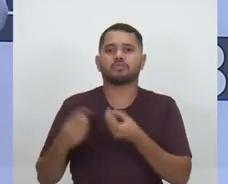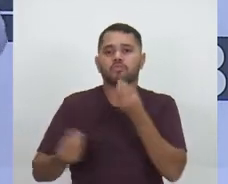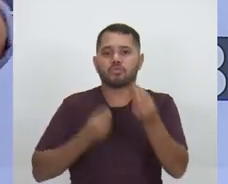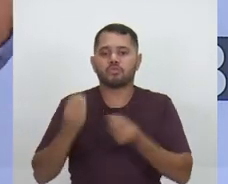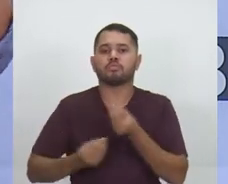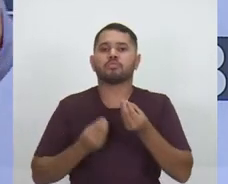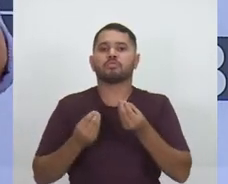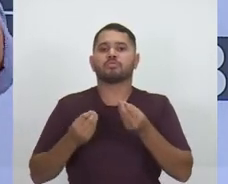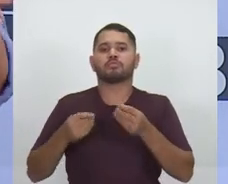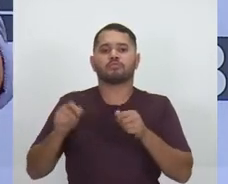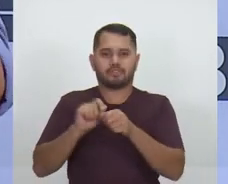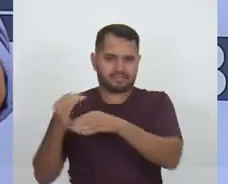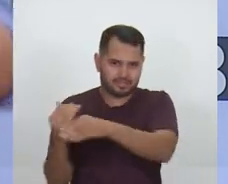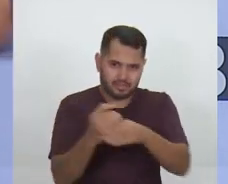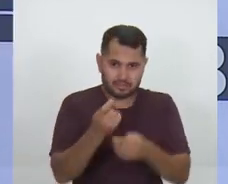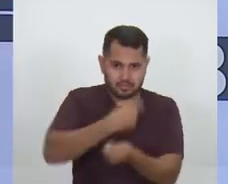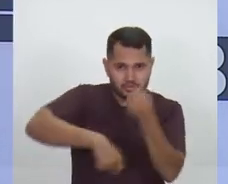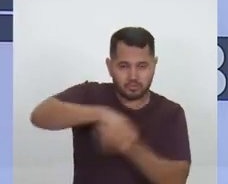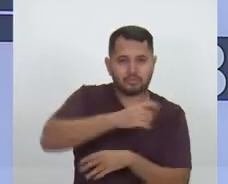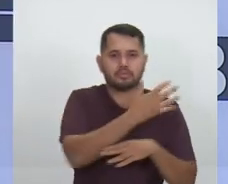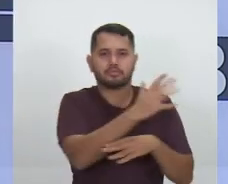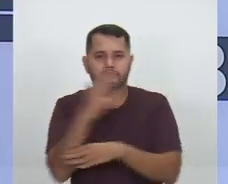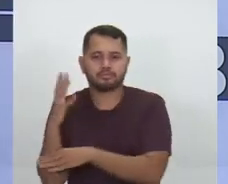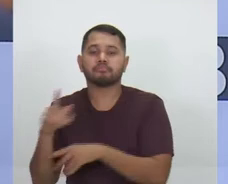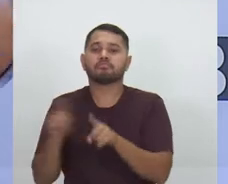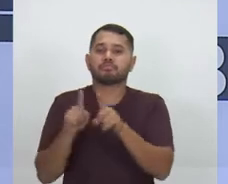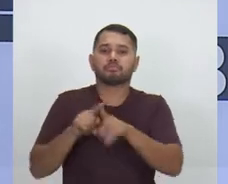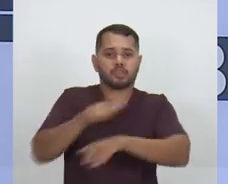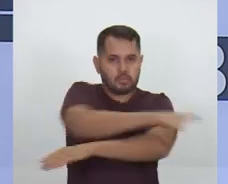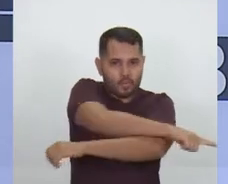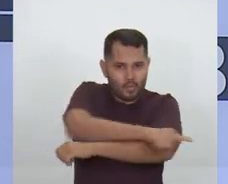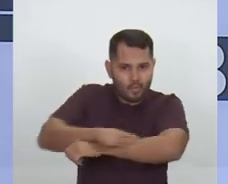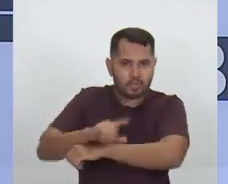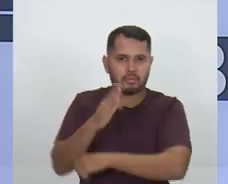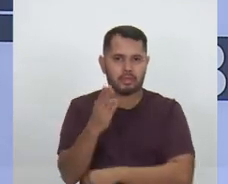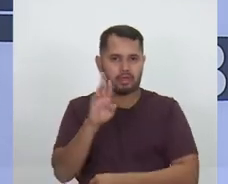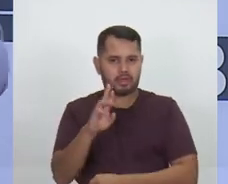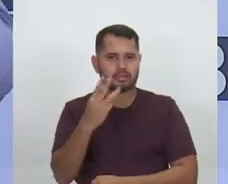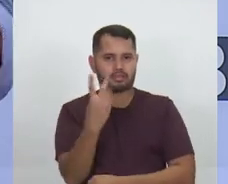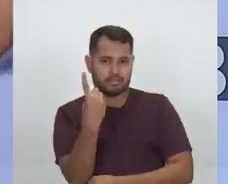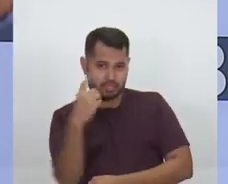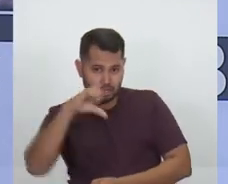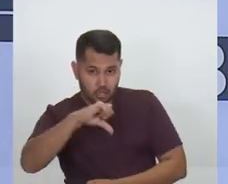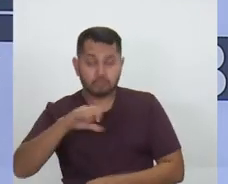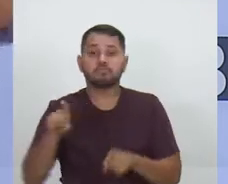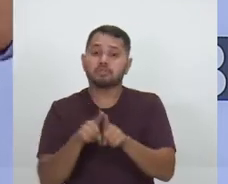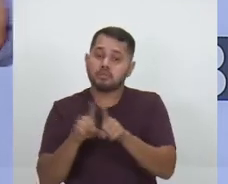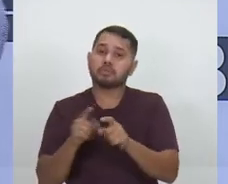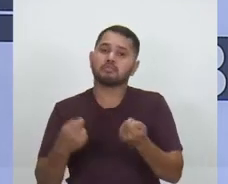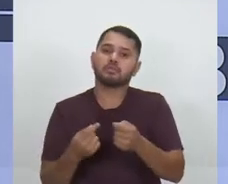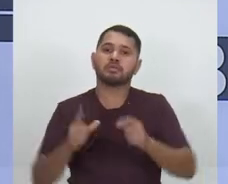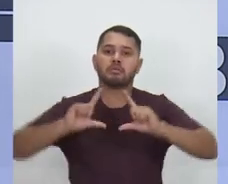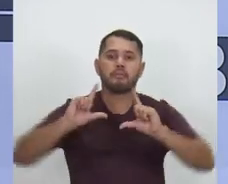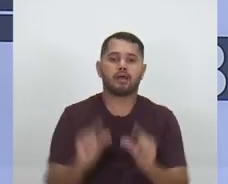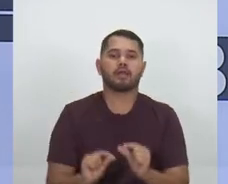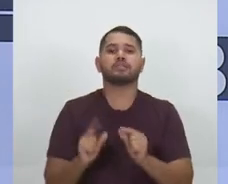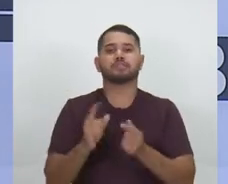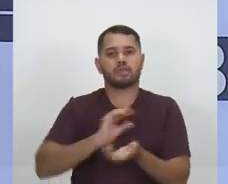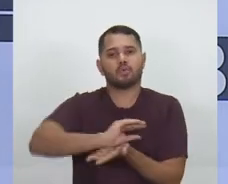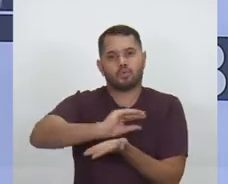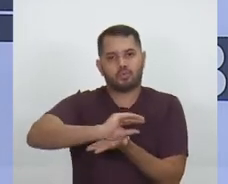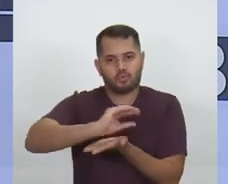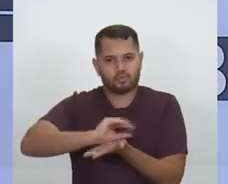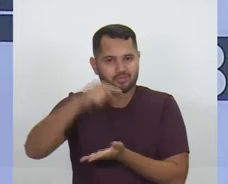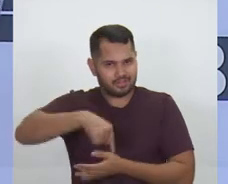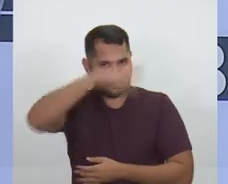zonas através do zoneamento econômico ecológico através do asfaltamento da br-319 nós possamos baratear o custo amazônico e